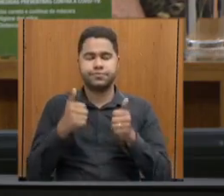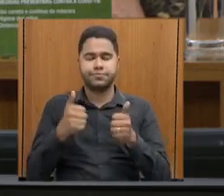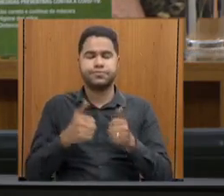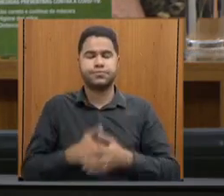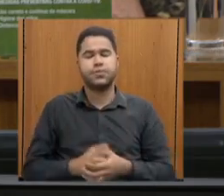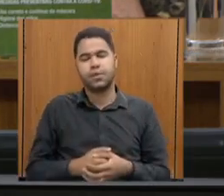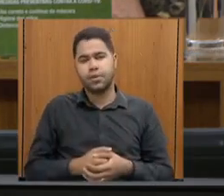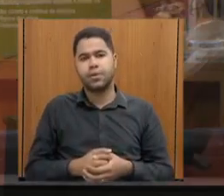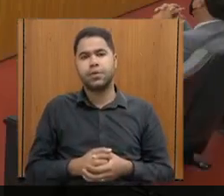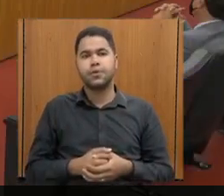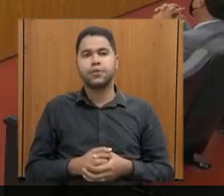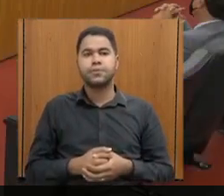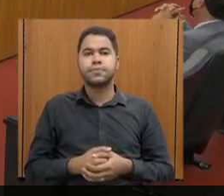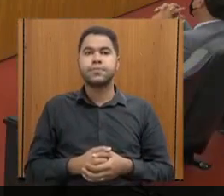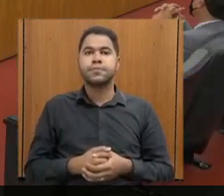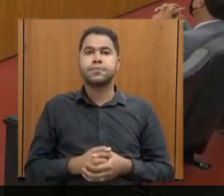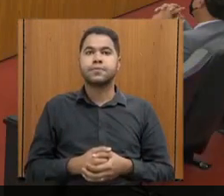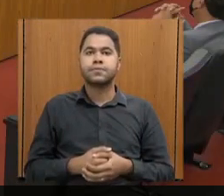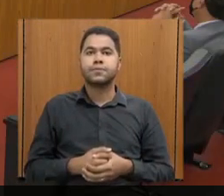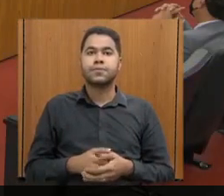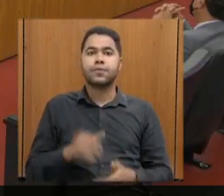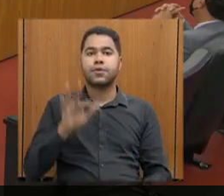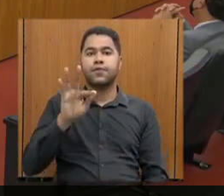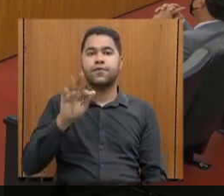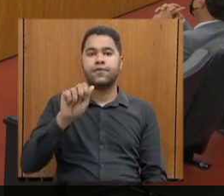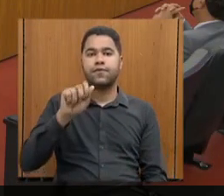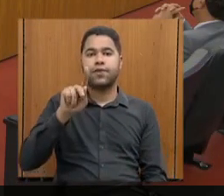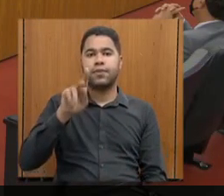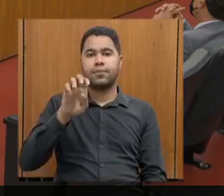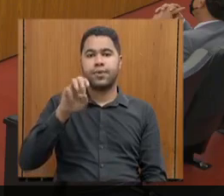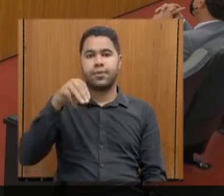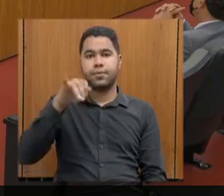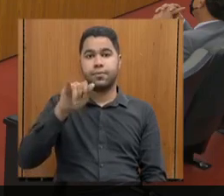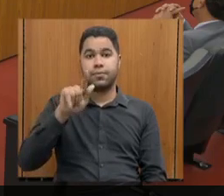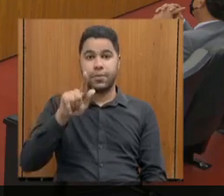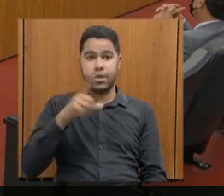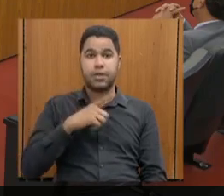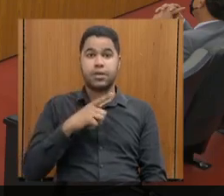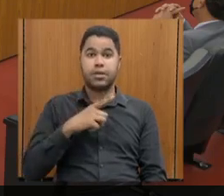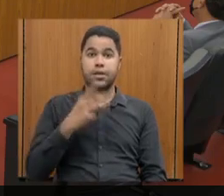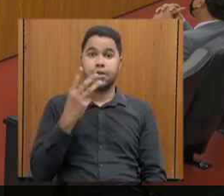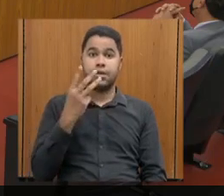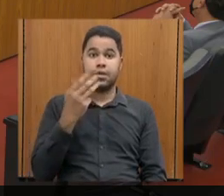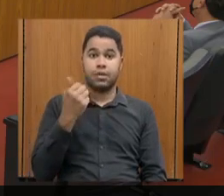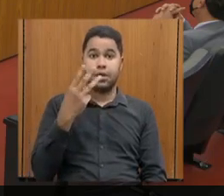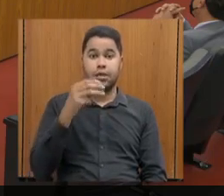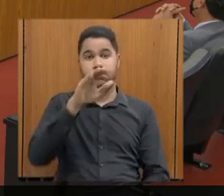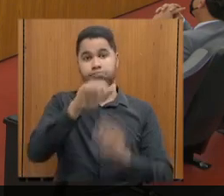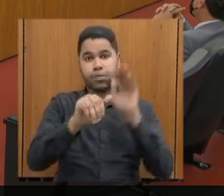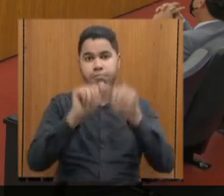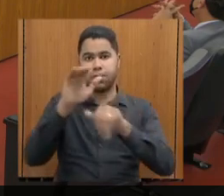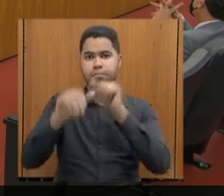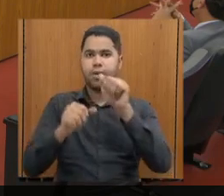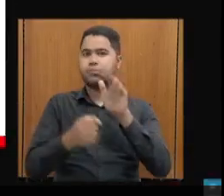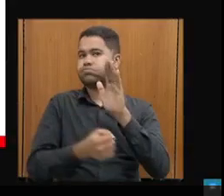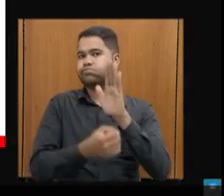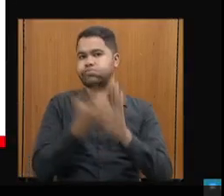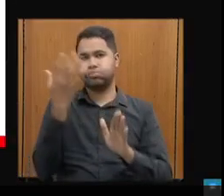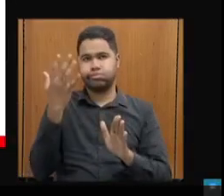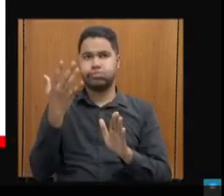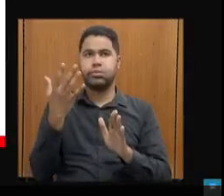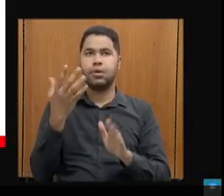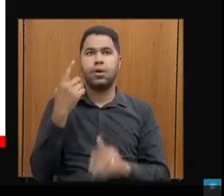passar Ah tá Pig nós temos aí 13 chamadas lançadas chamadas das mais diversas